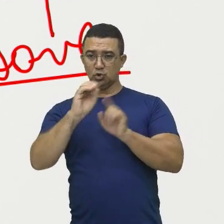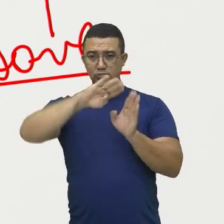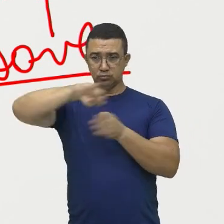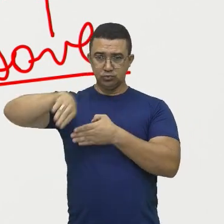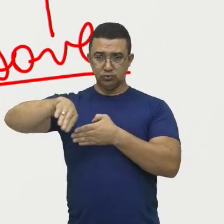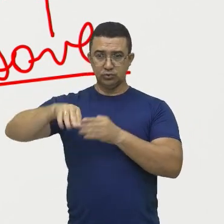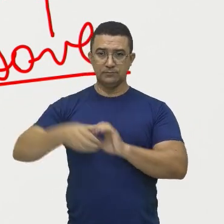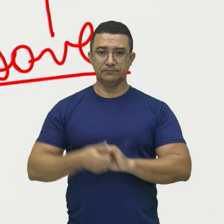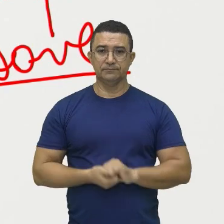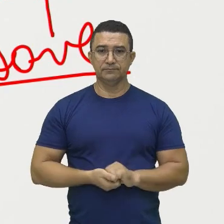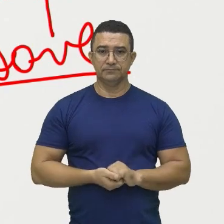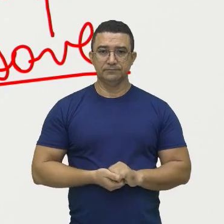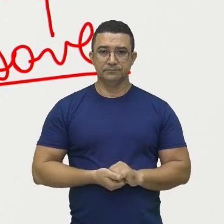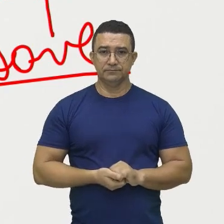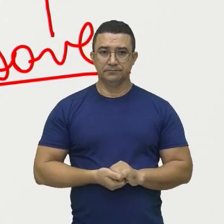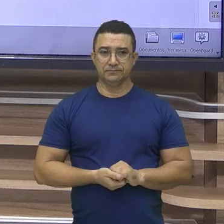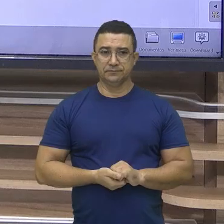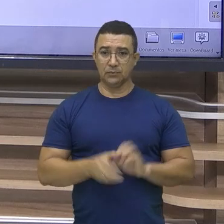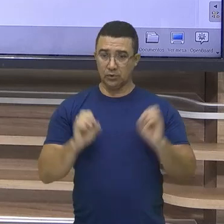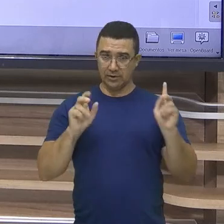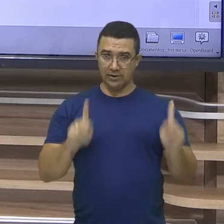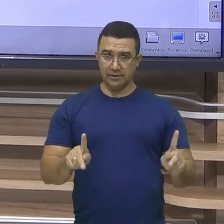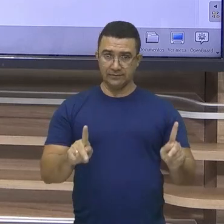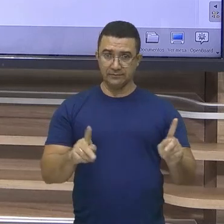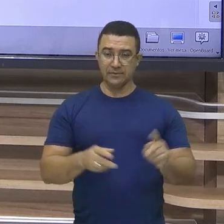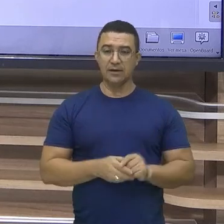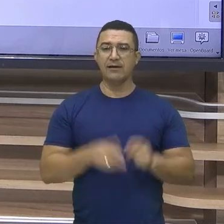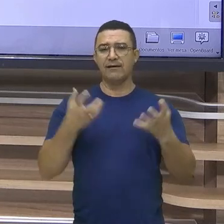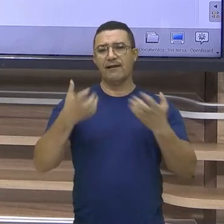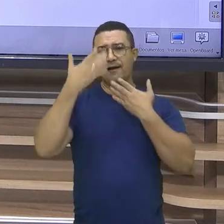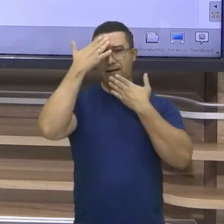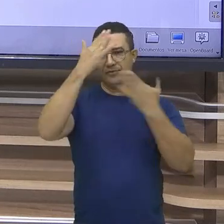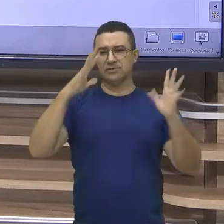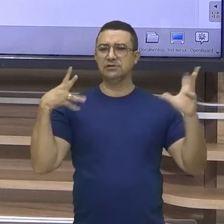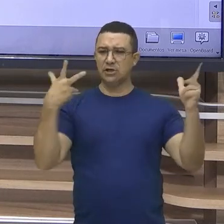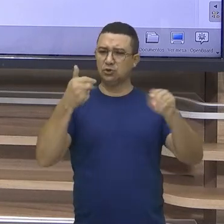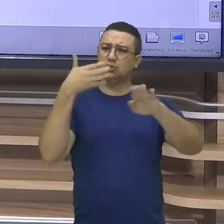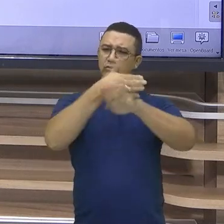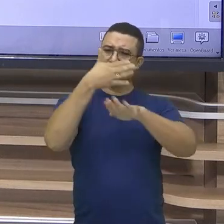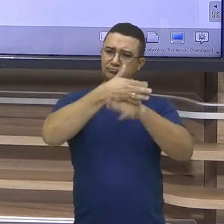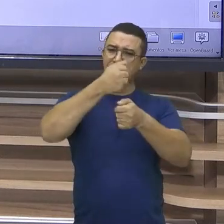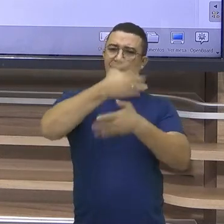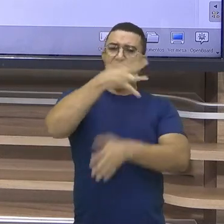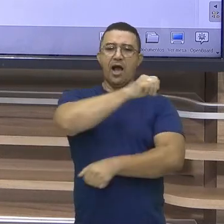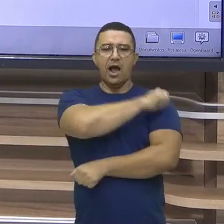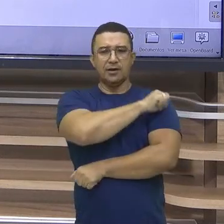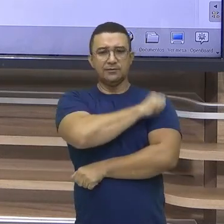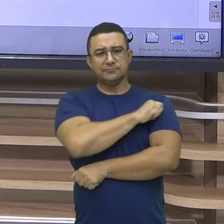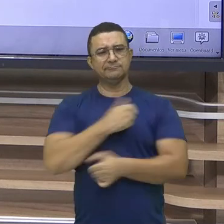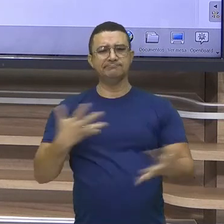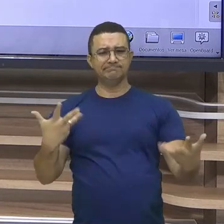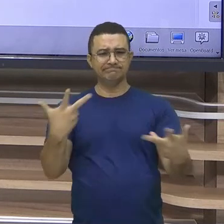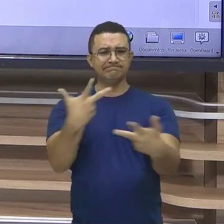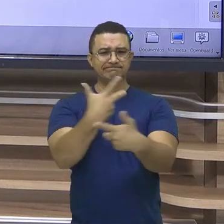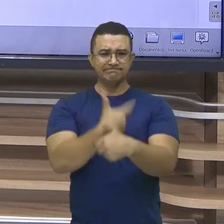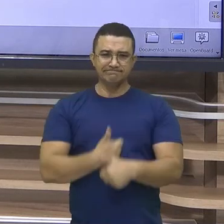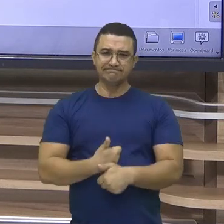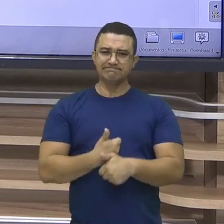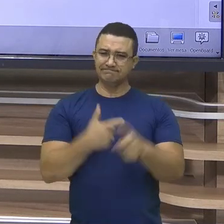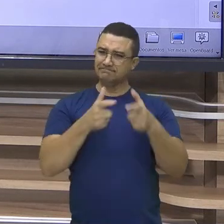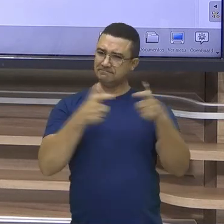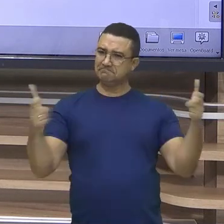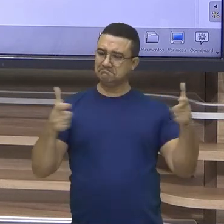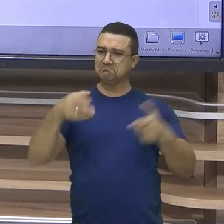nós acabamos de ver, tá certo, gente? Então, agradeço aí a participação de todos os alunos, foram brilhantes, aí acertaram a grande maioria